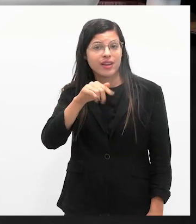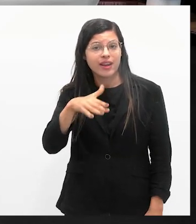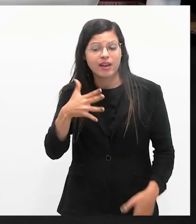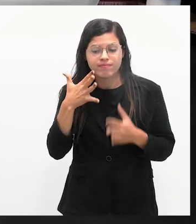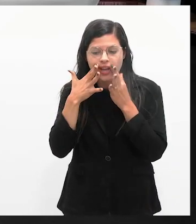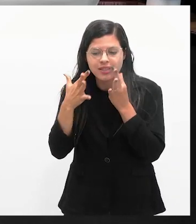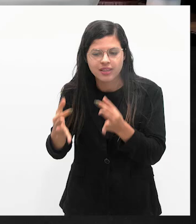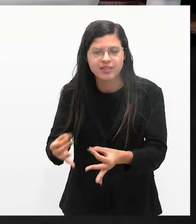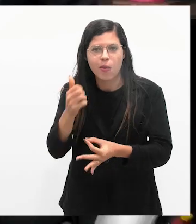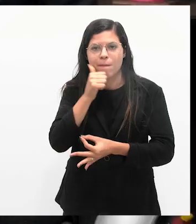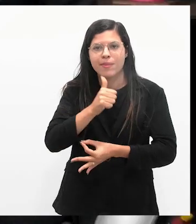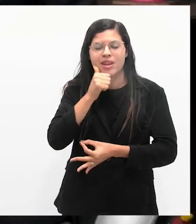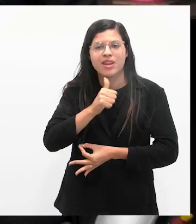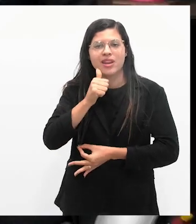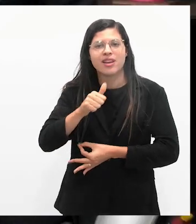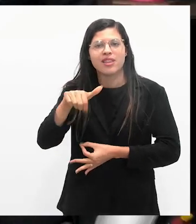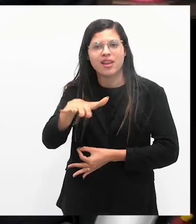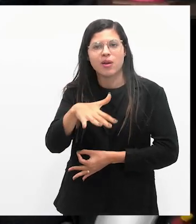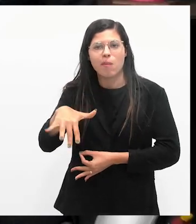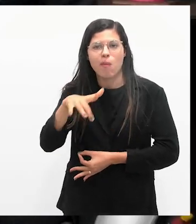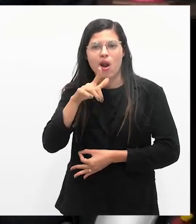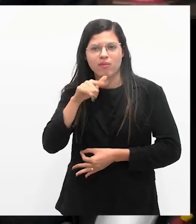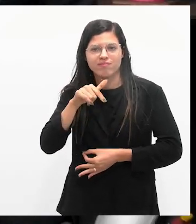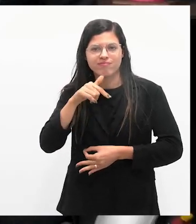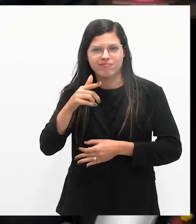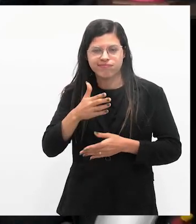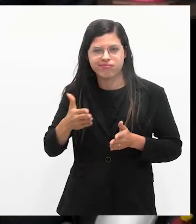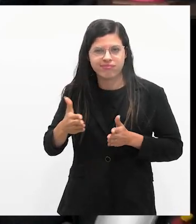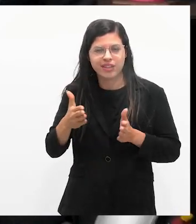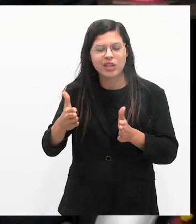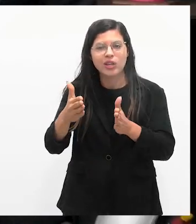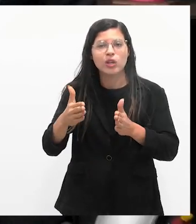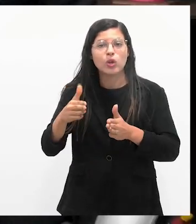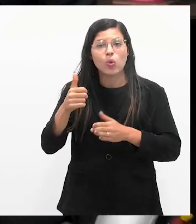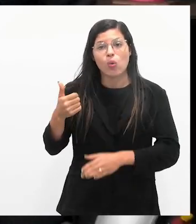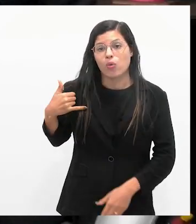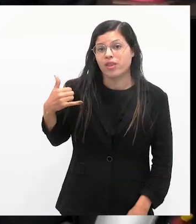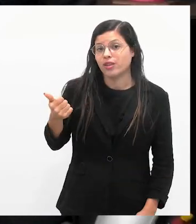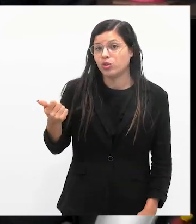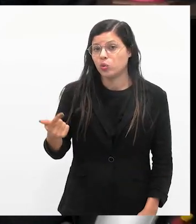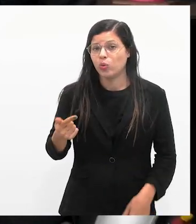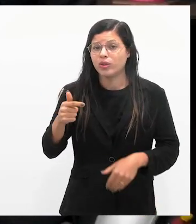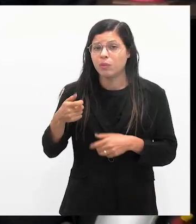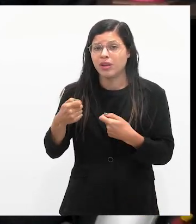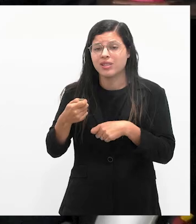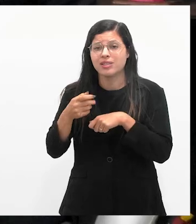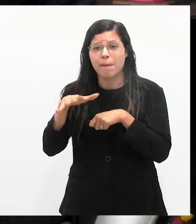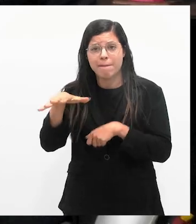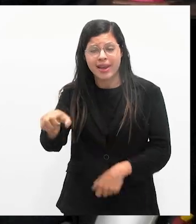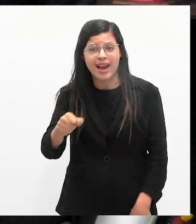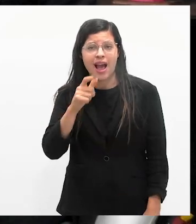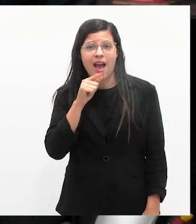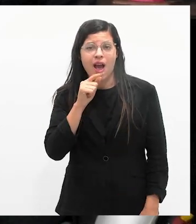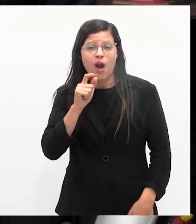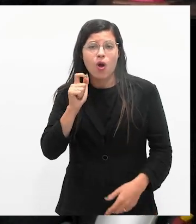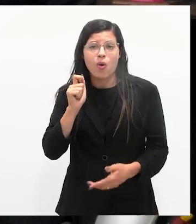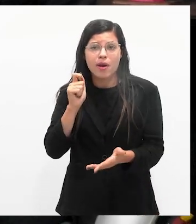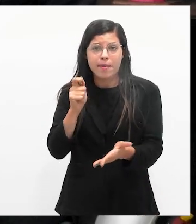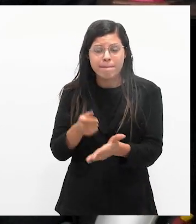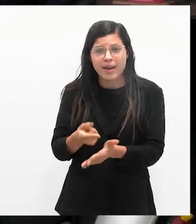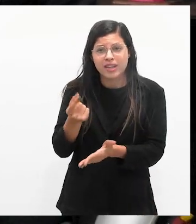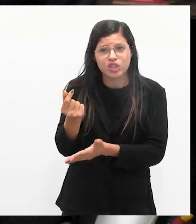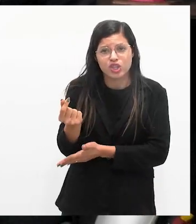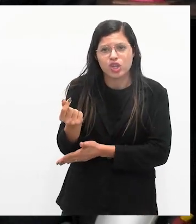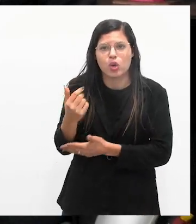olhar para as meninas ribeirinhas, que muitas vezes, com 12 anos, 11, 12 anos, vão buscar água e elas pagam um pedágio.